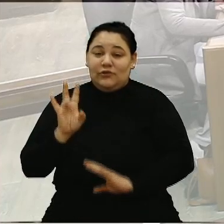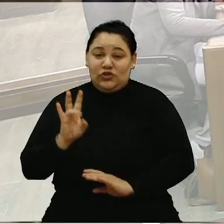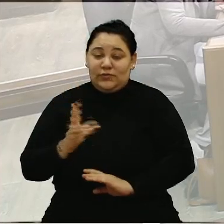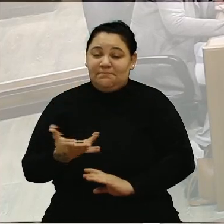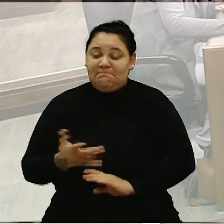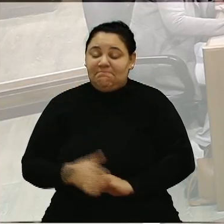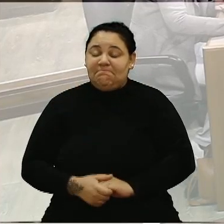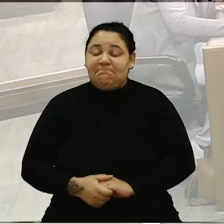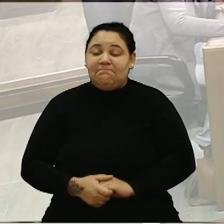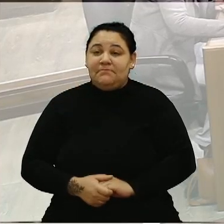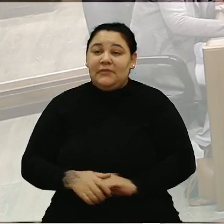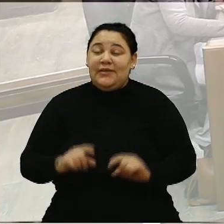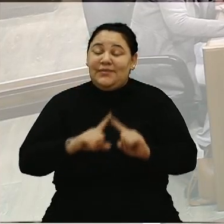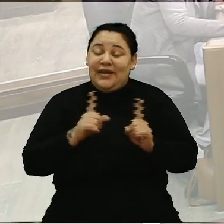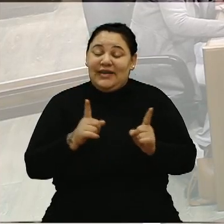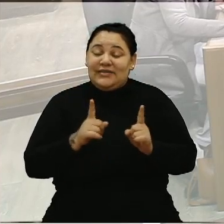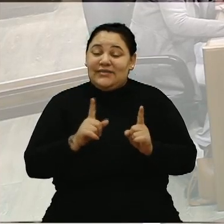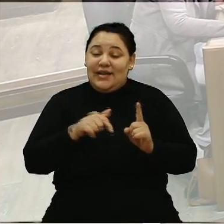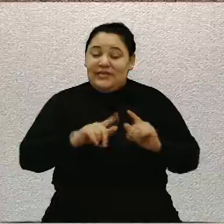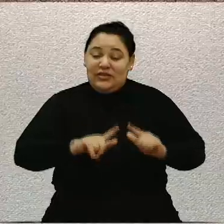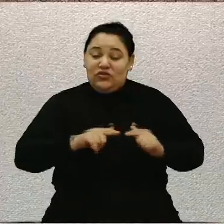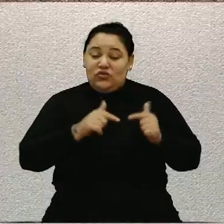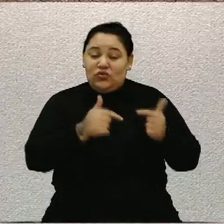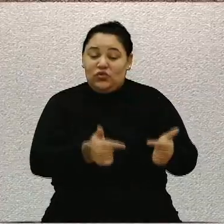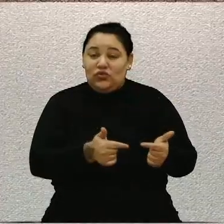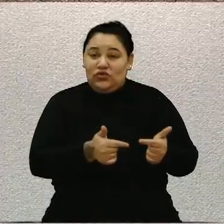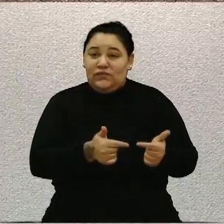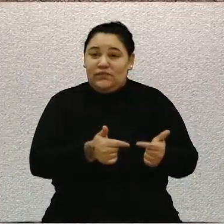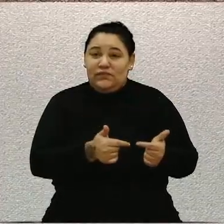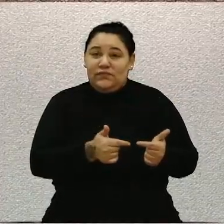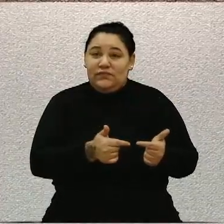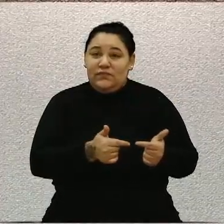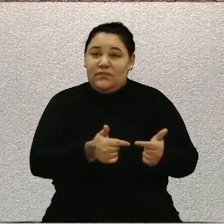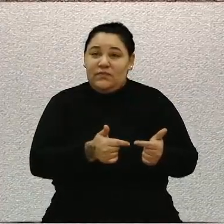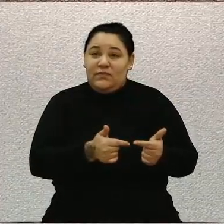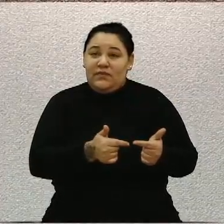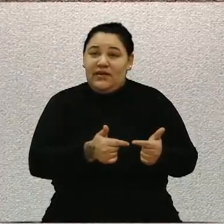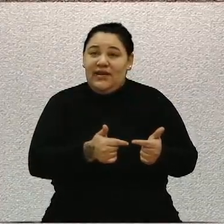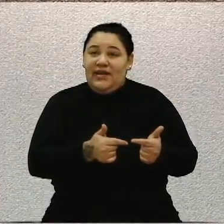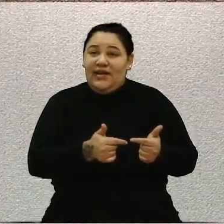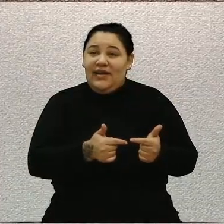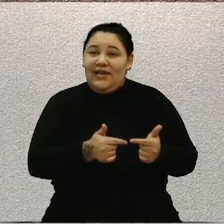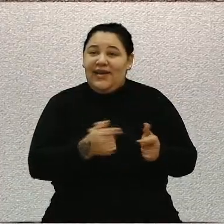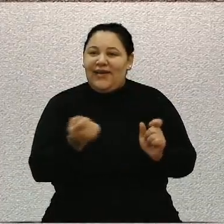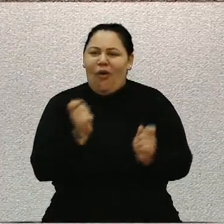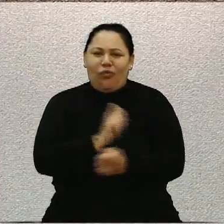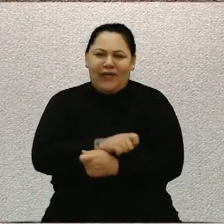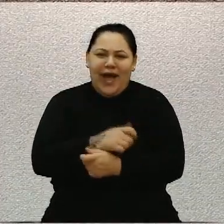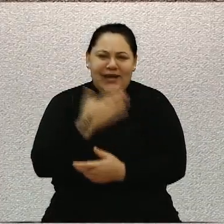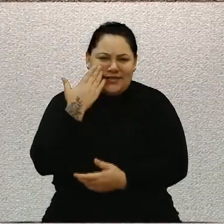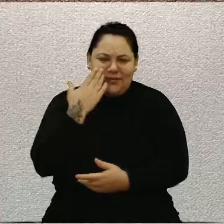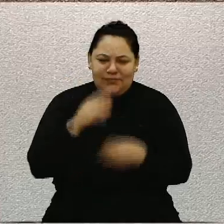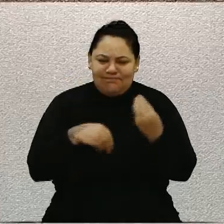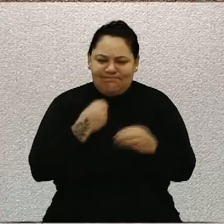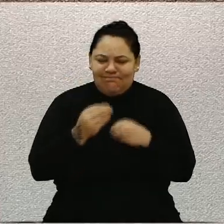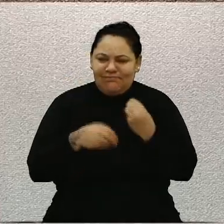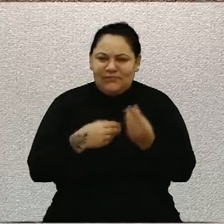mas essa medida, ela gera insatisfação e vai na contramão do sentimento da